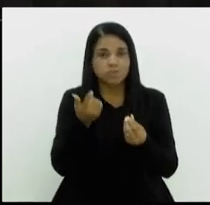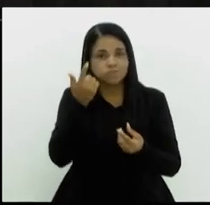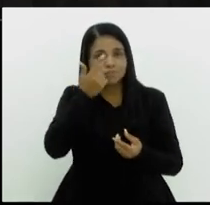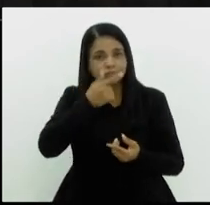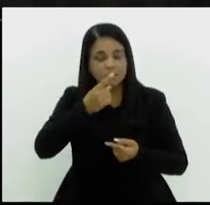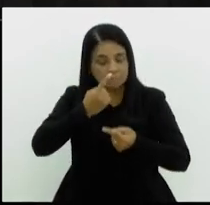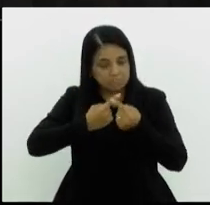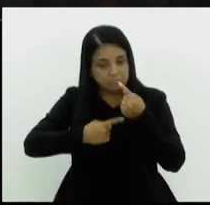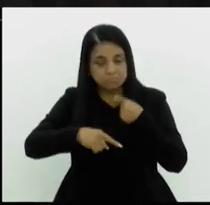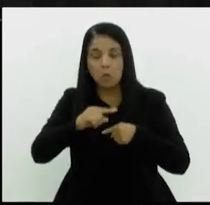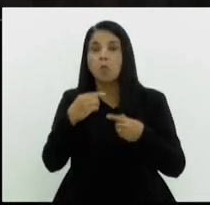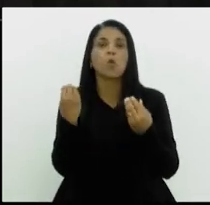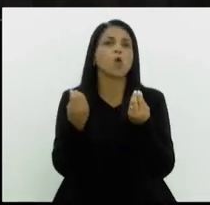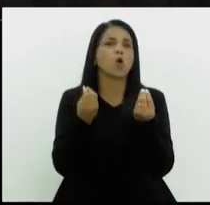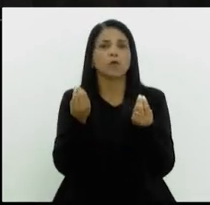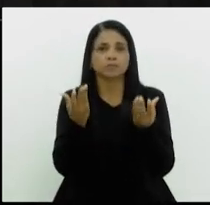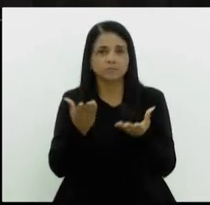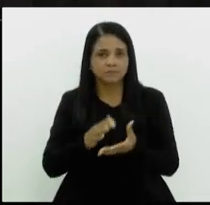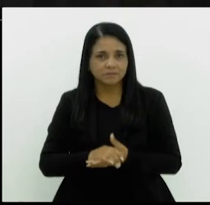vil?